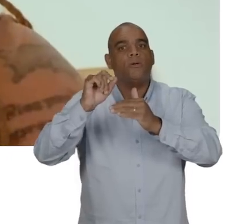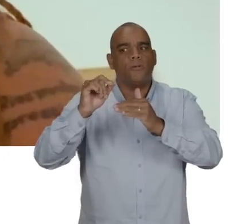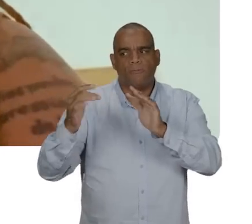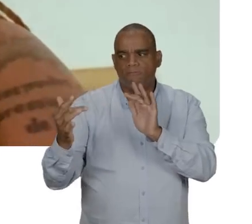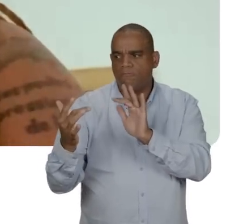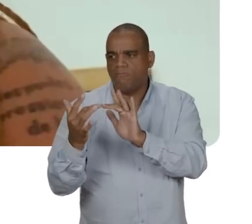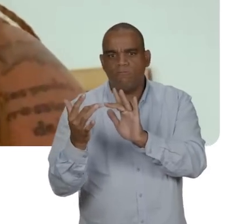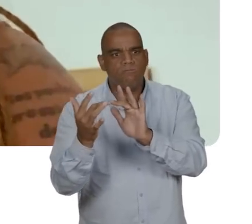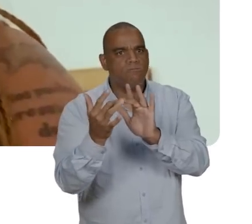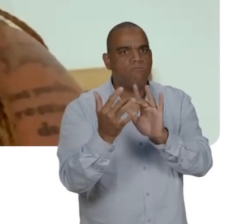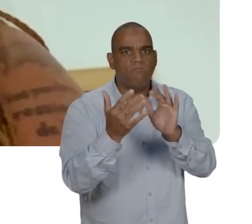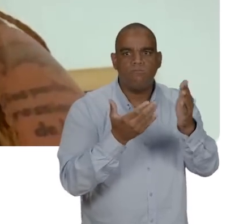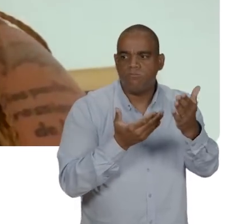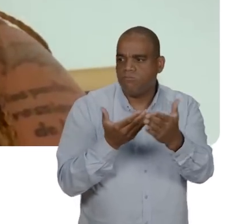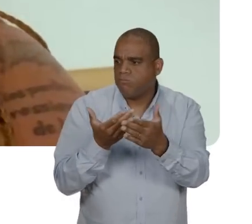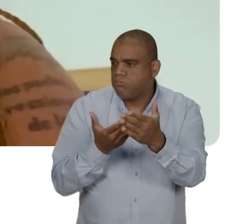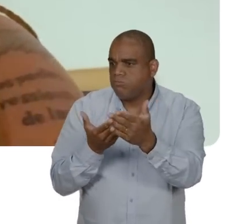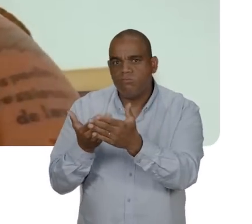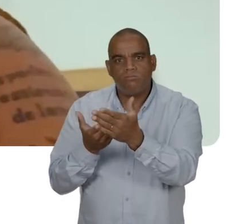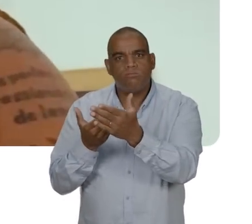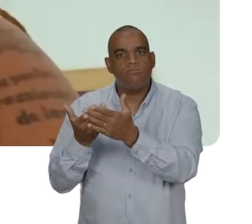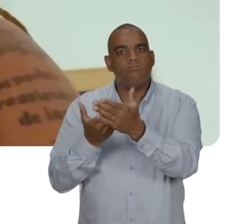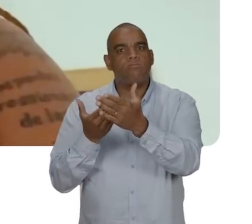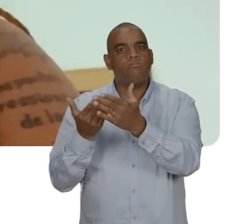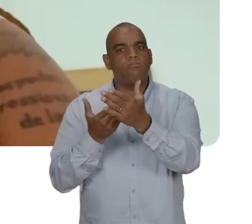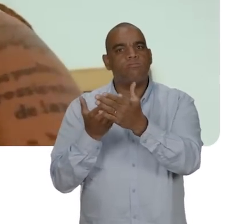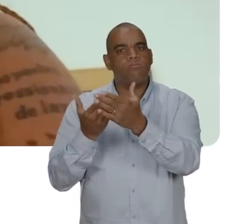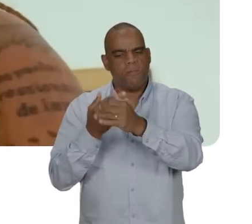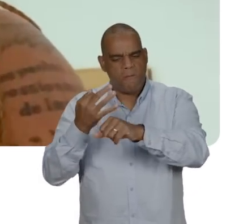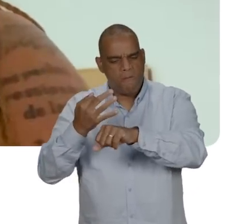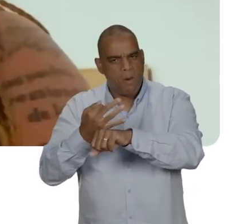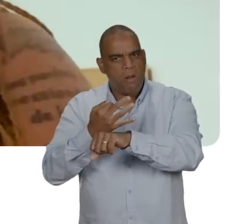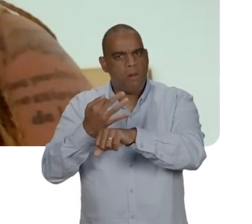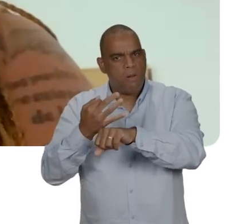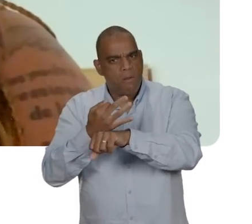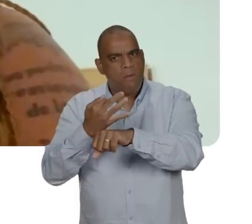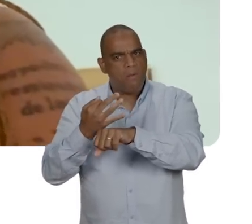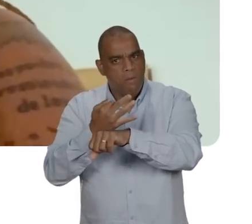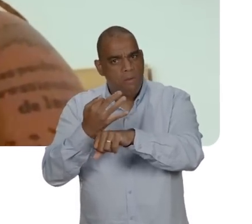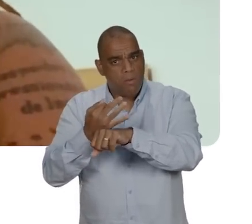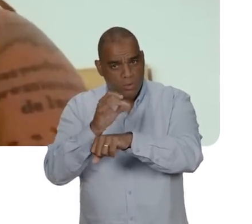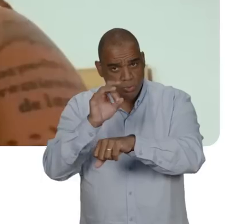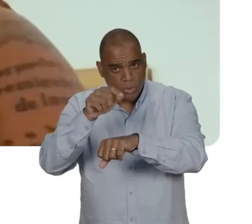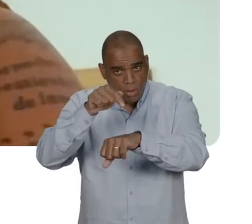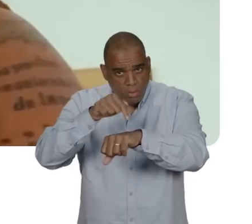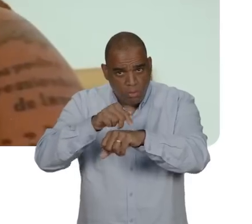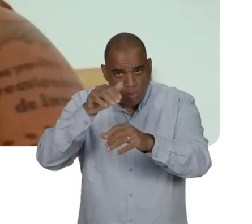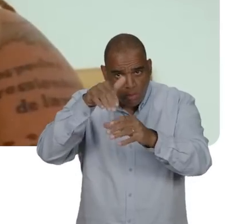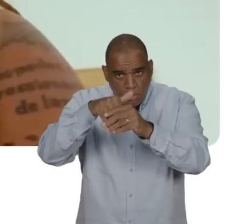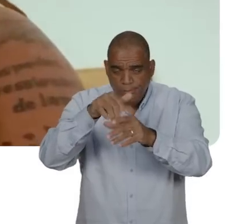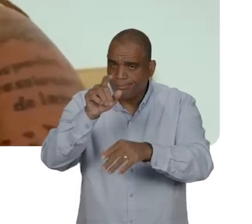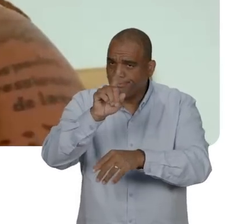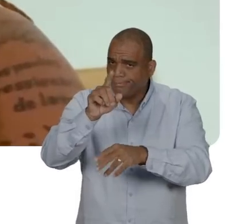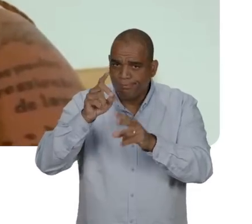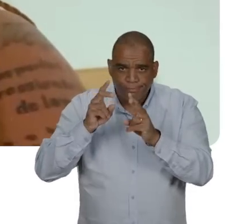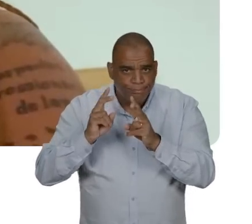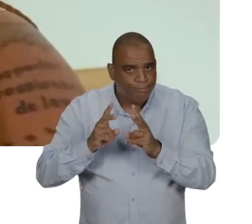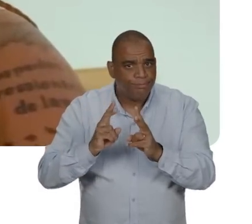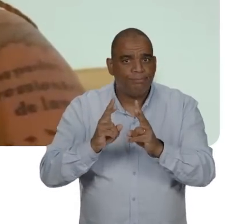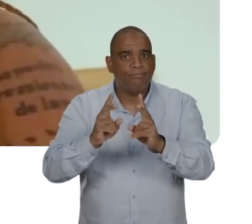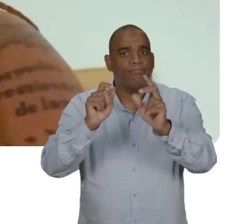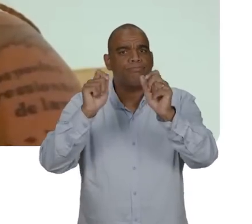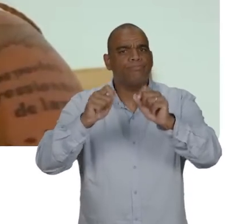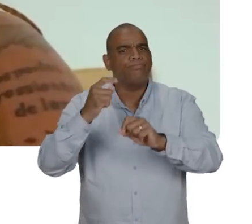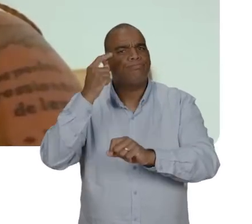nós de formação, de criação de rede, de criação de resiliência, não só para esse momento eleitoral, né, mas